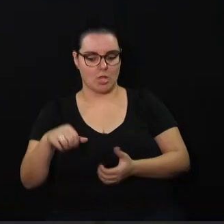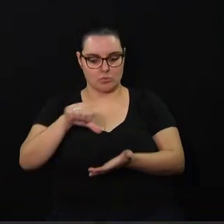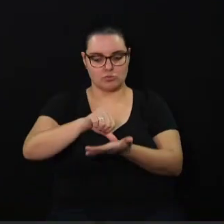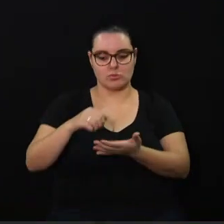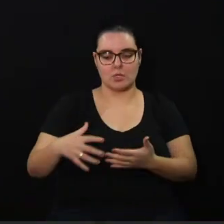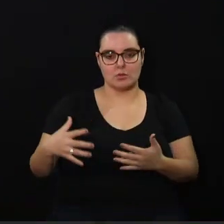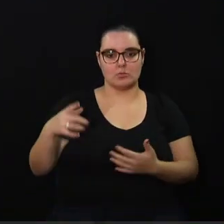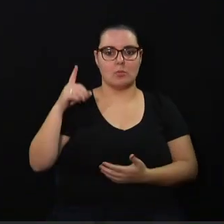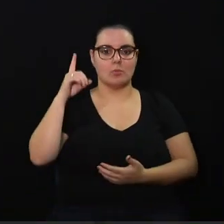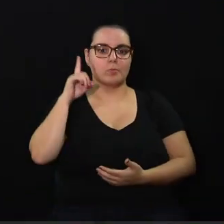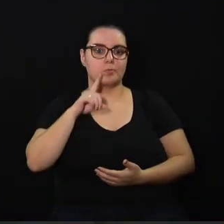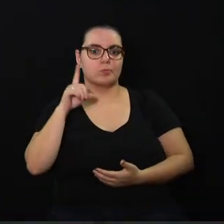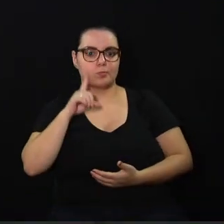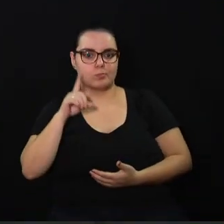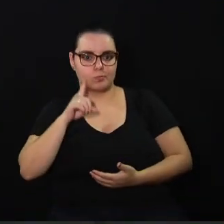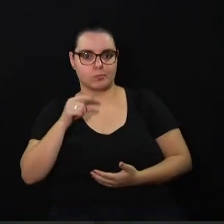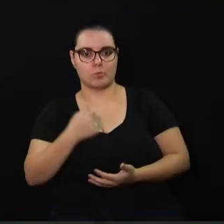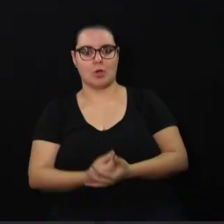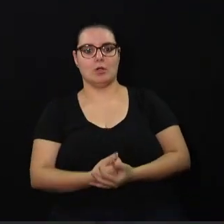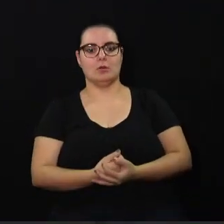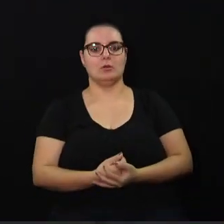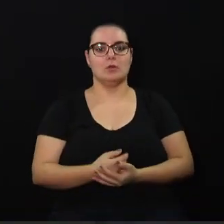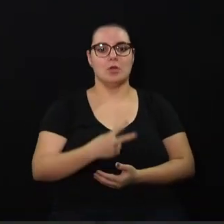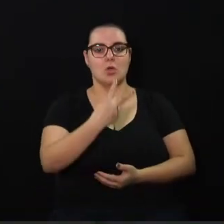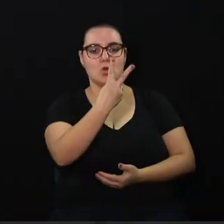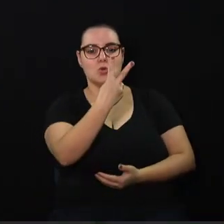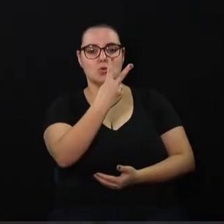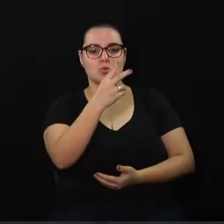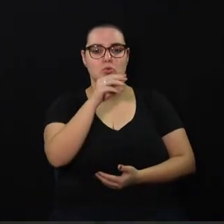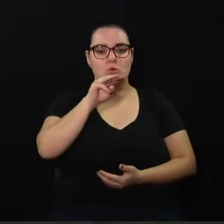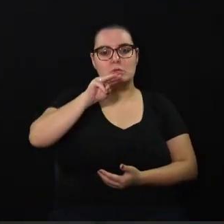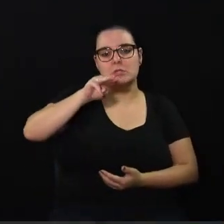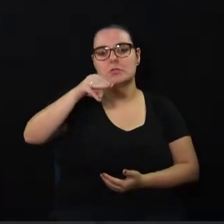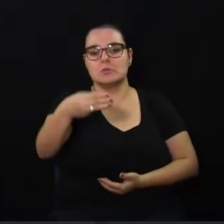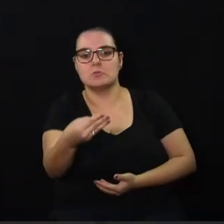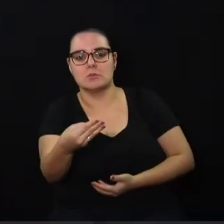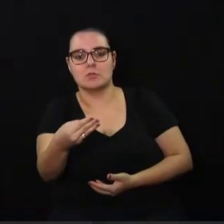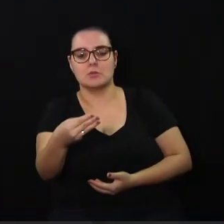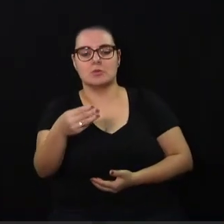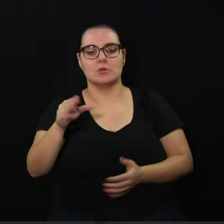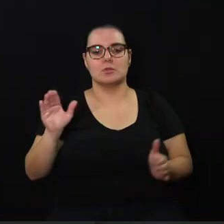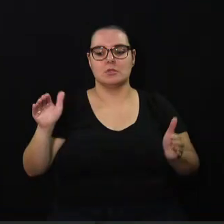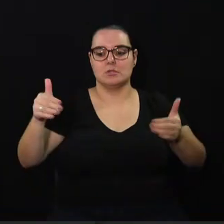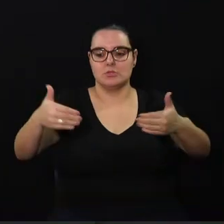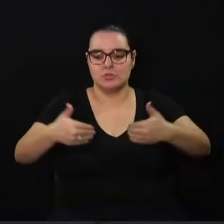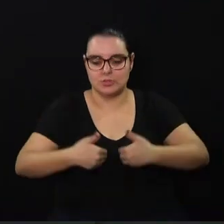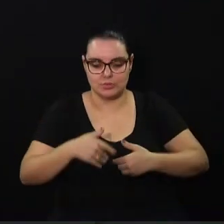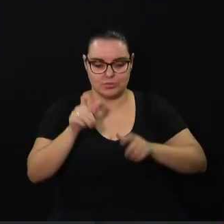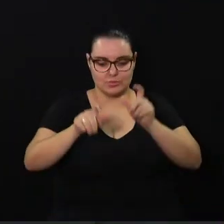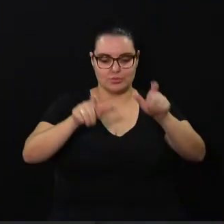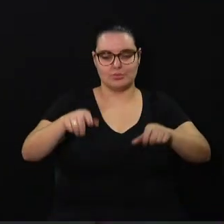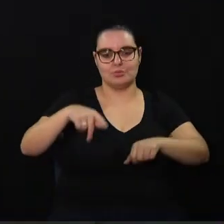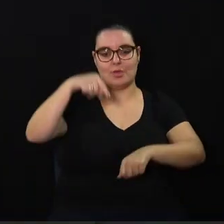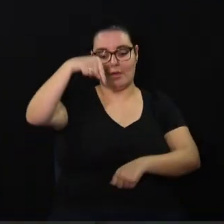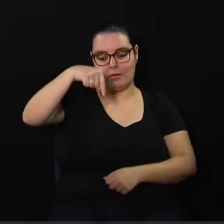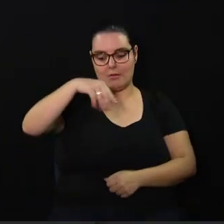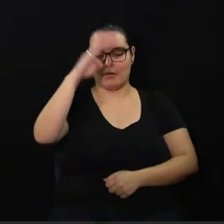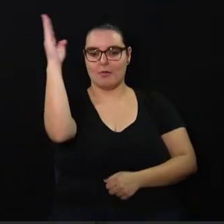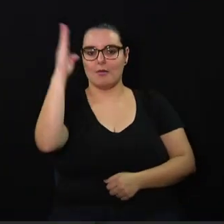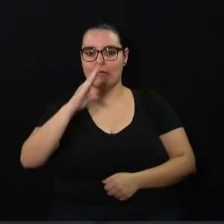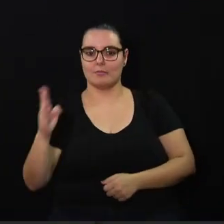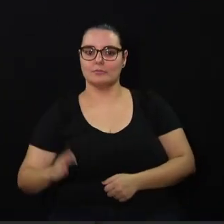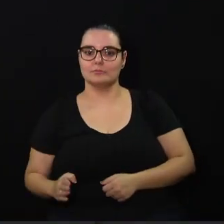incidência nós temos mais ou menos 2 milhões de autistas no brasil hoje né e muitos deles estão